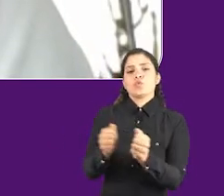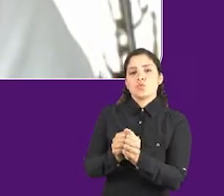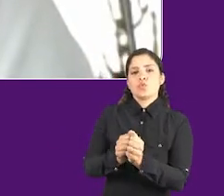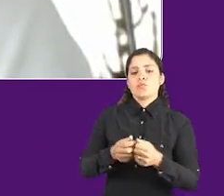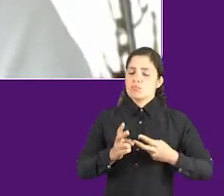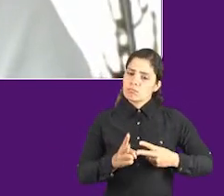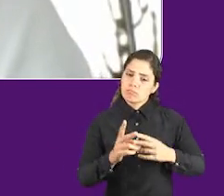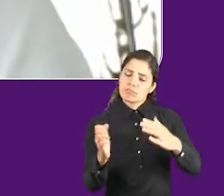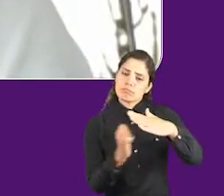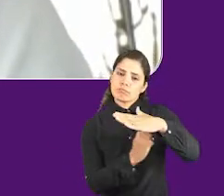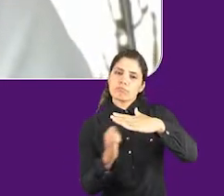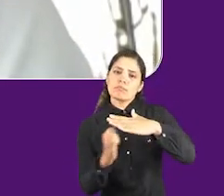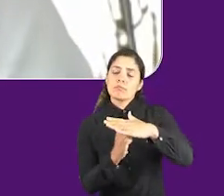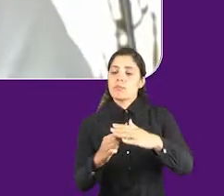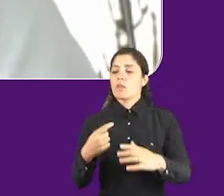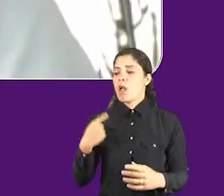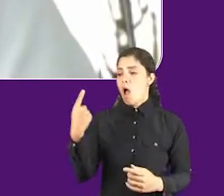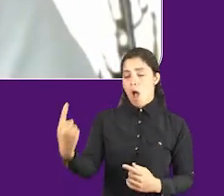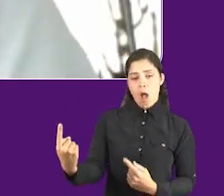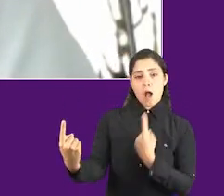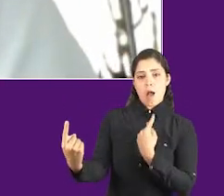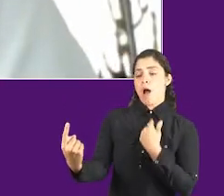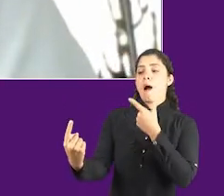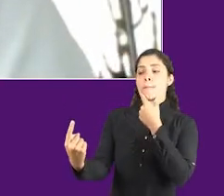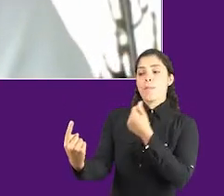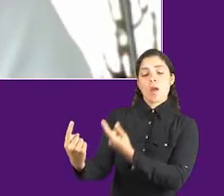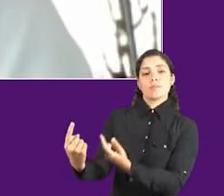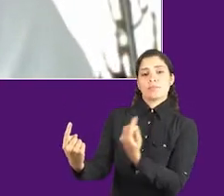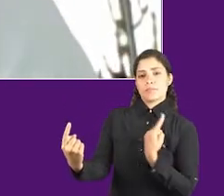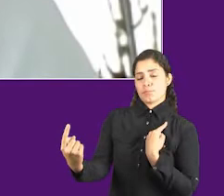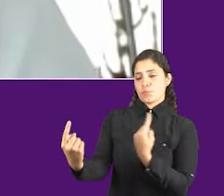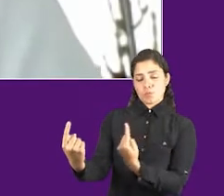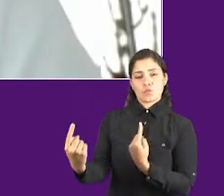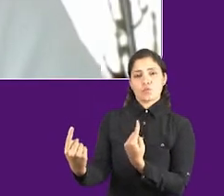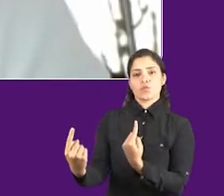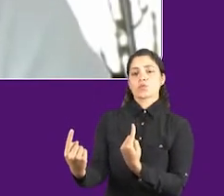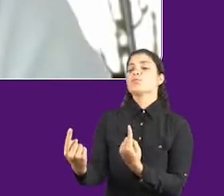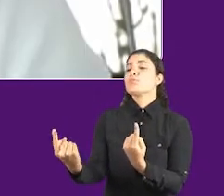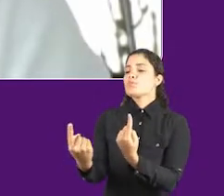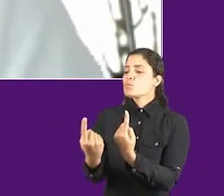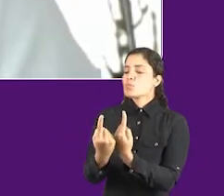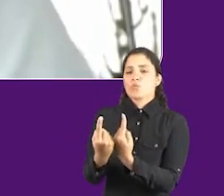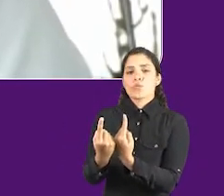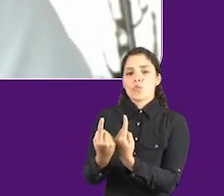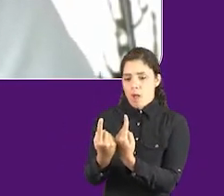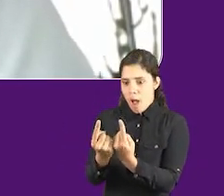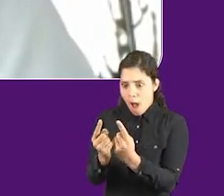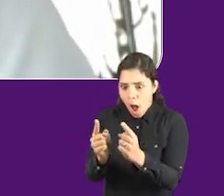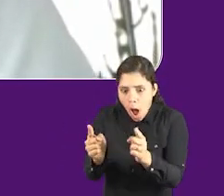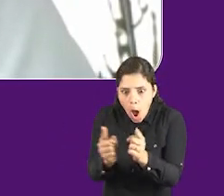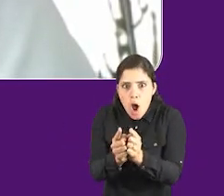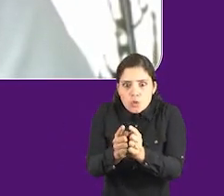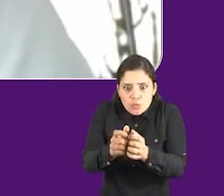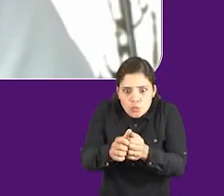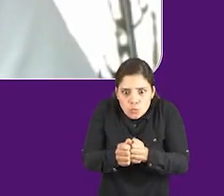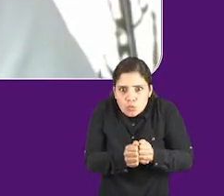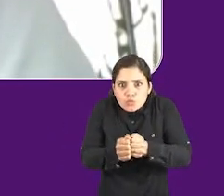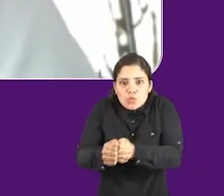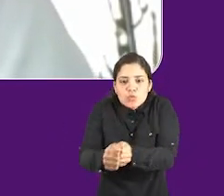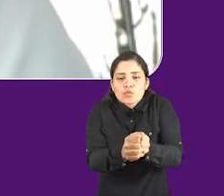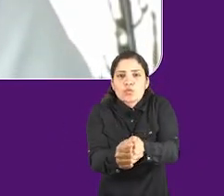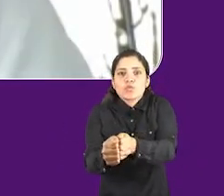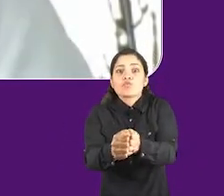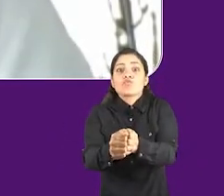dentro da empresa de é porque nós dois temos o Tom e nos embarcamos junto conosco